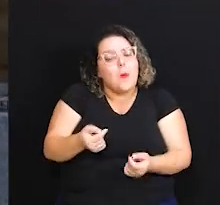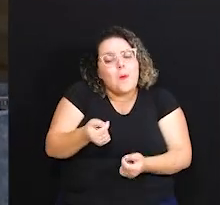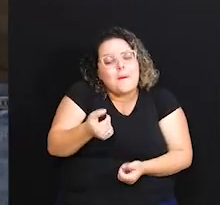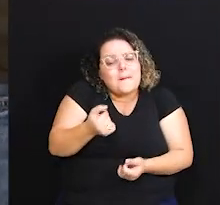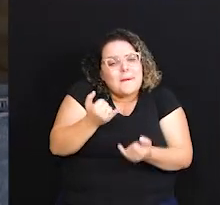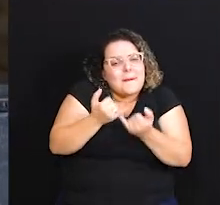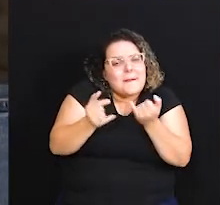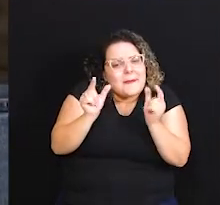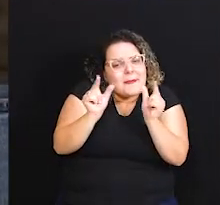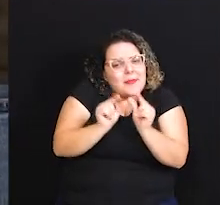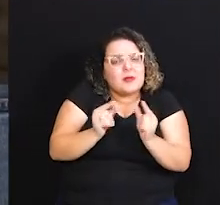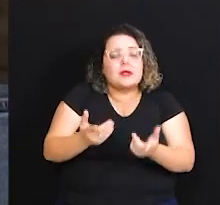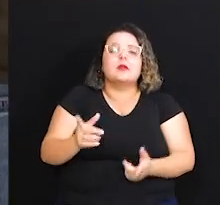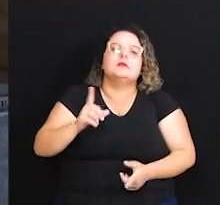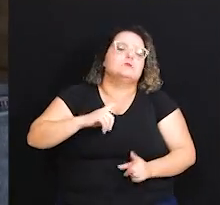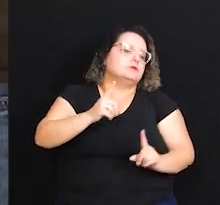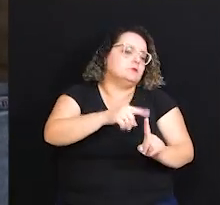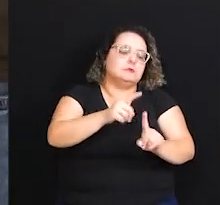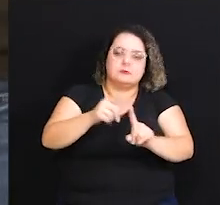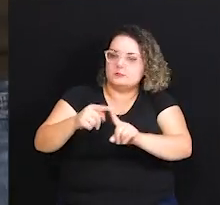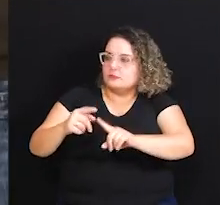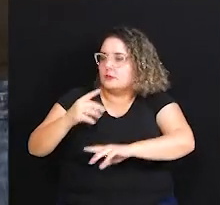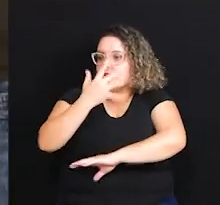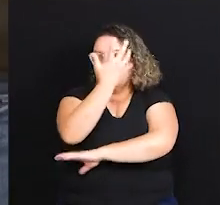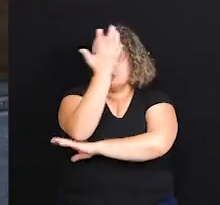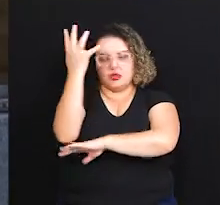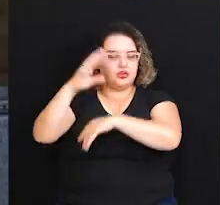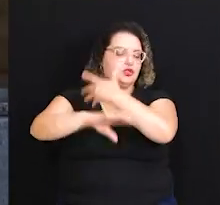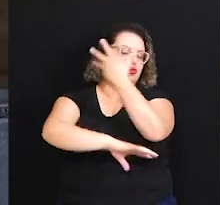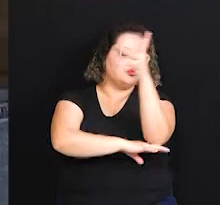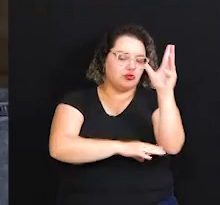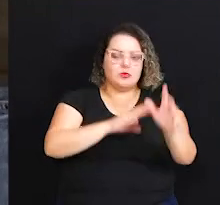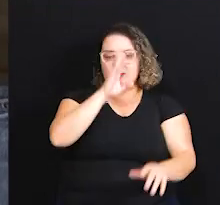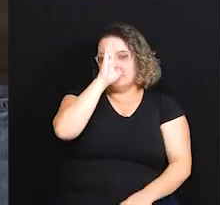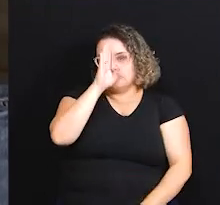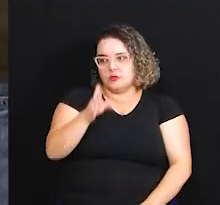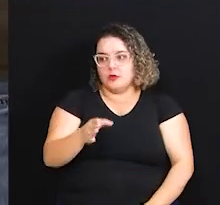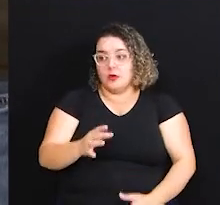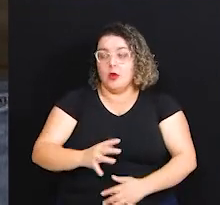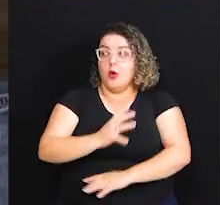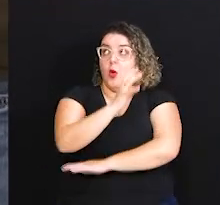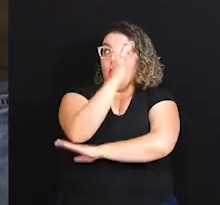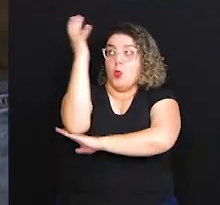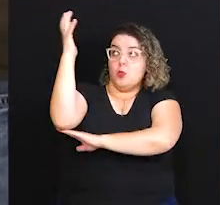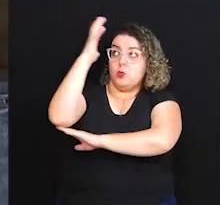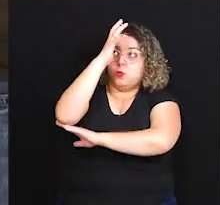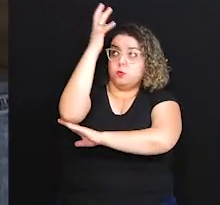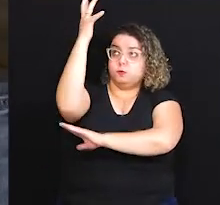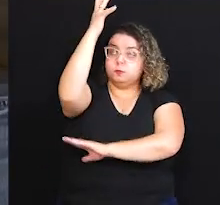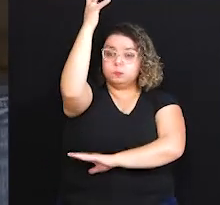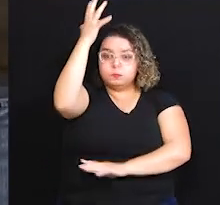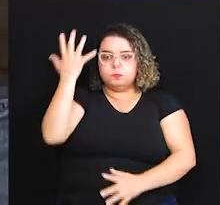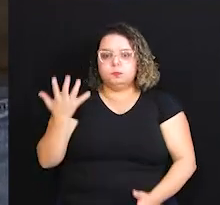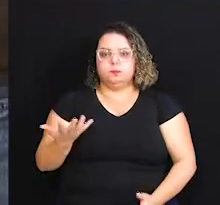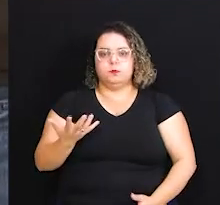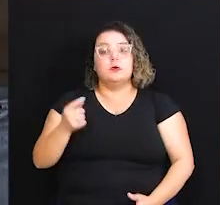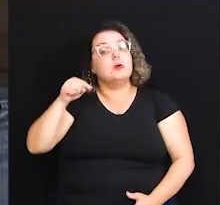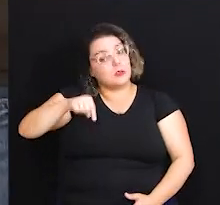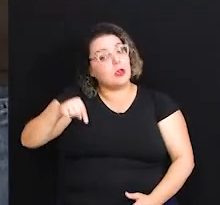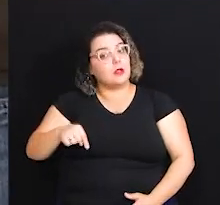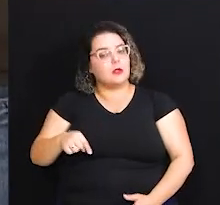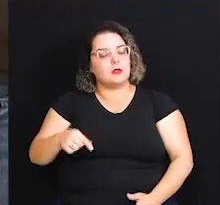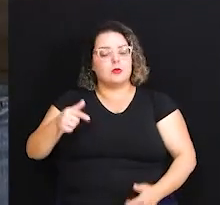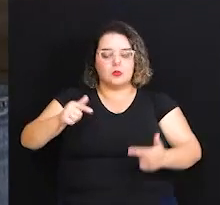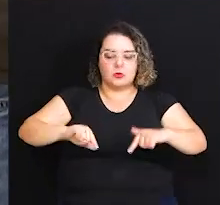nós temos sim espécies de árvores, principalmente de grande porte, que são originárias daqui da região